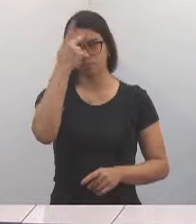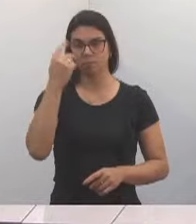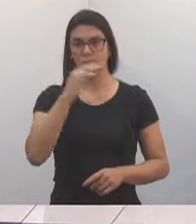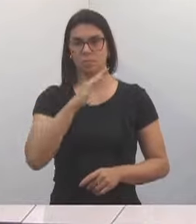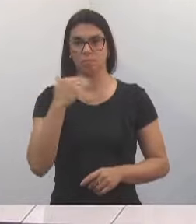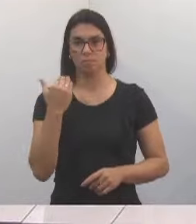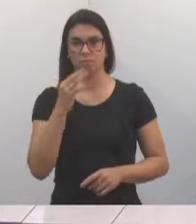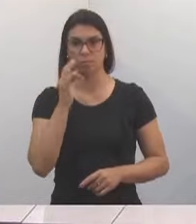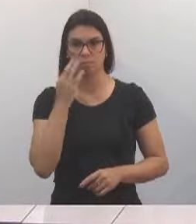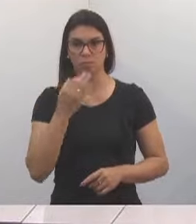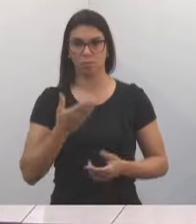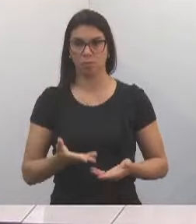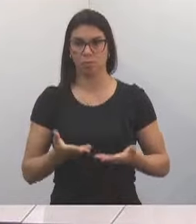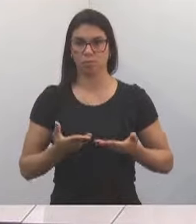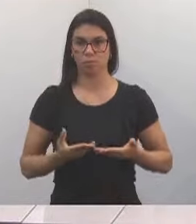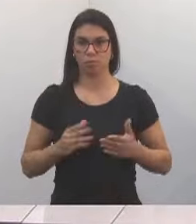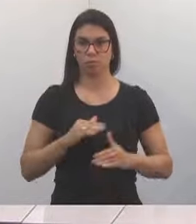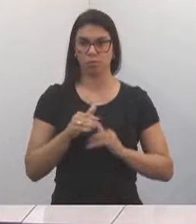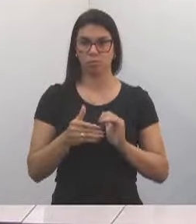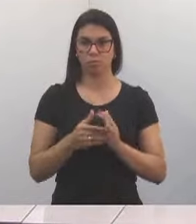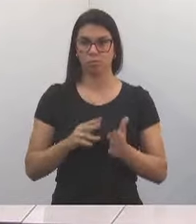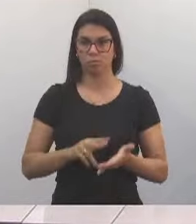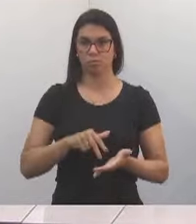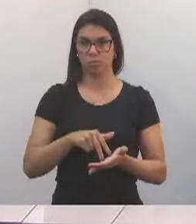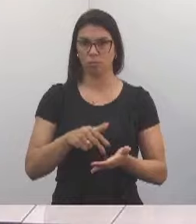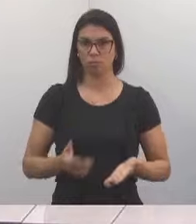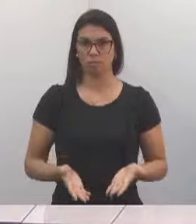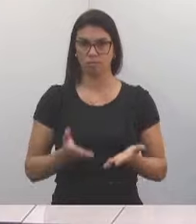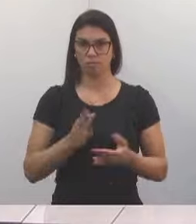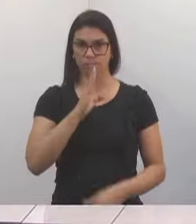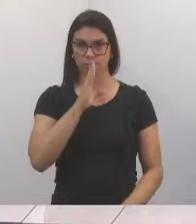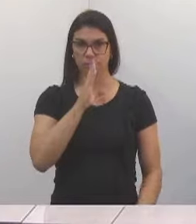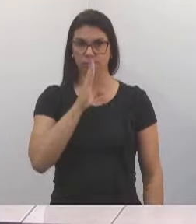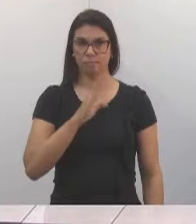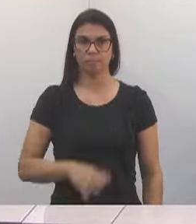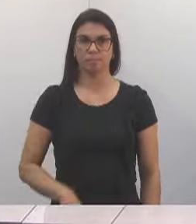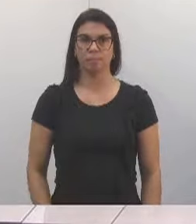que partiram, convido a todos para que façamos alguns instantes de silêncio.